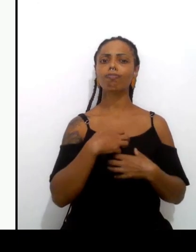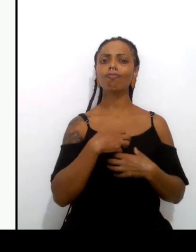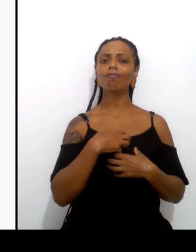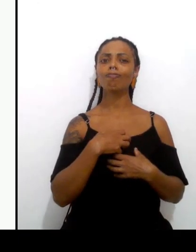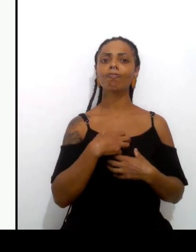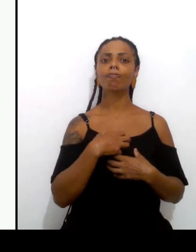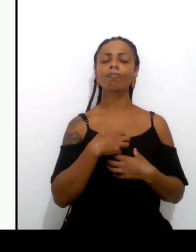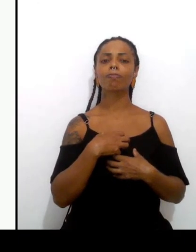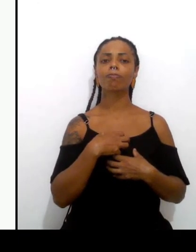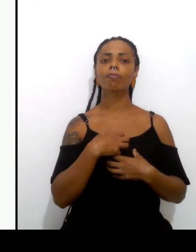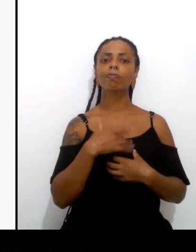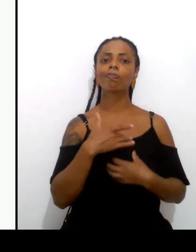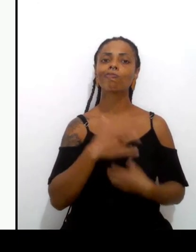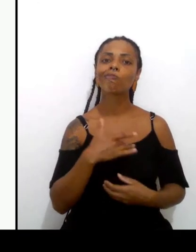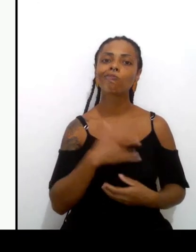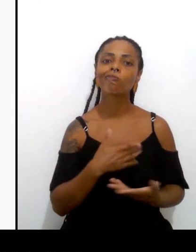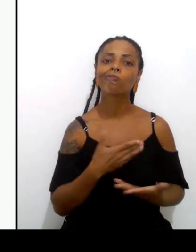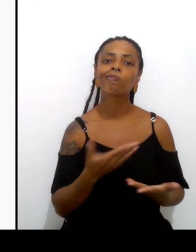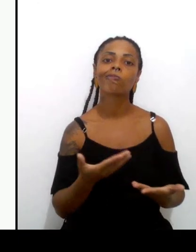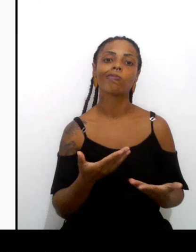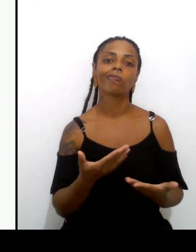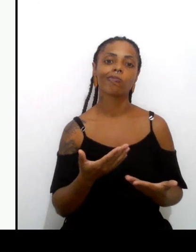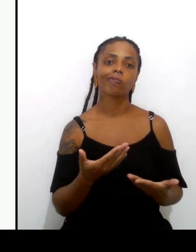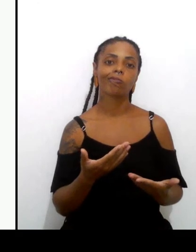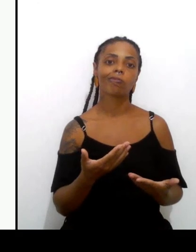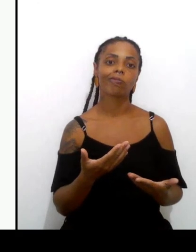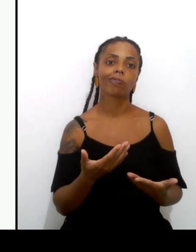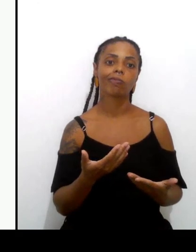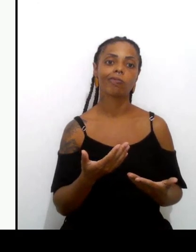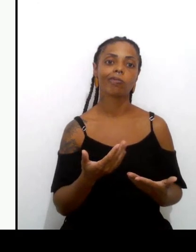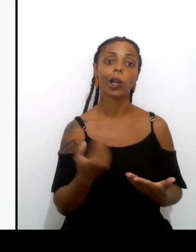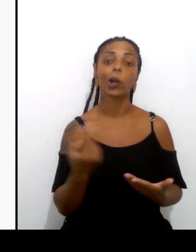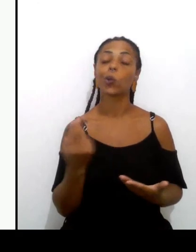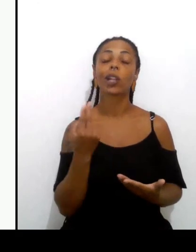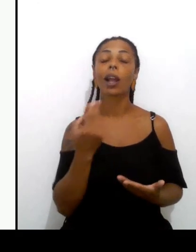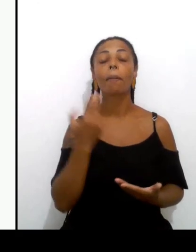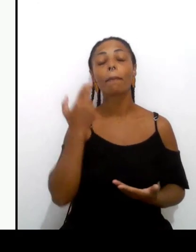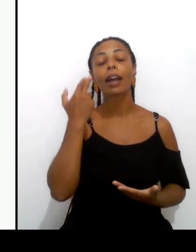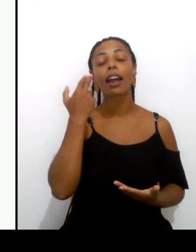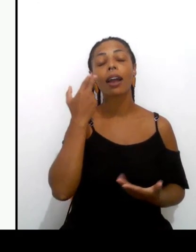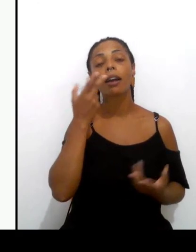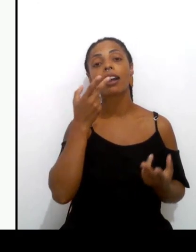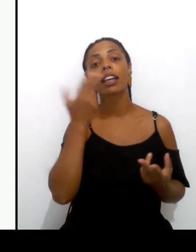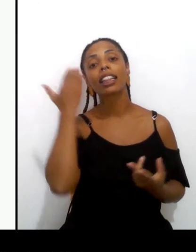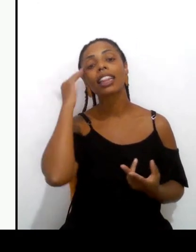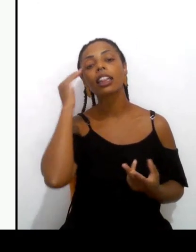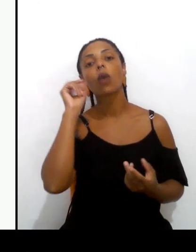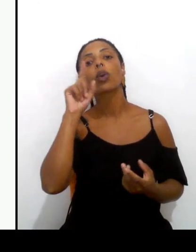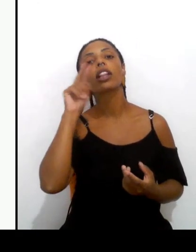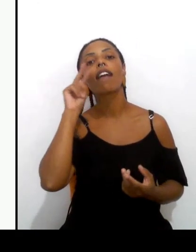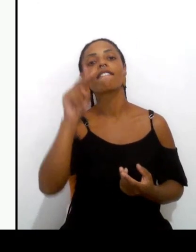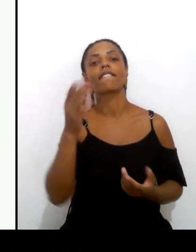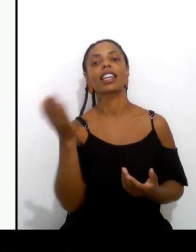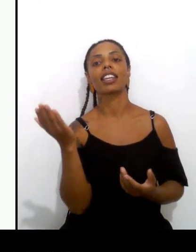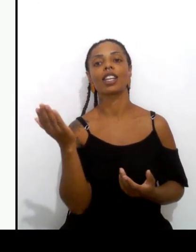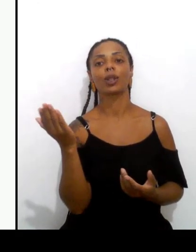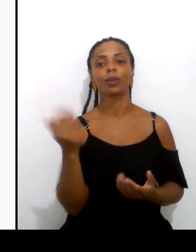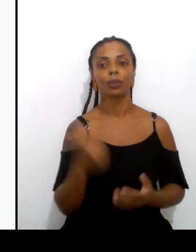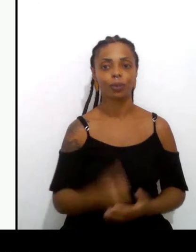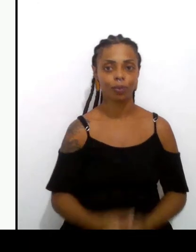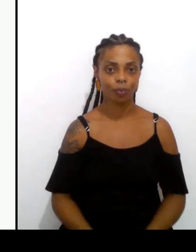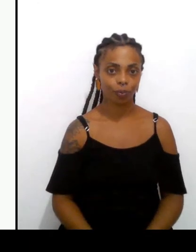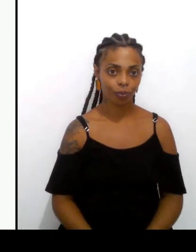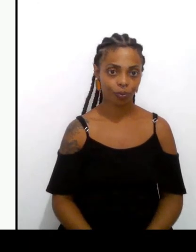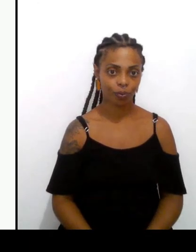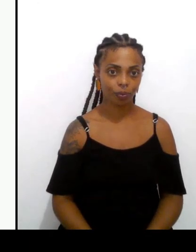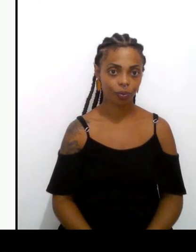de elas não é possível identificar o que estamos vendo o meu